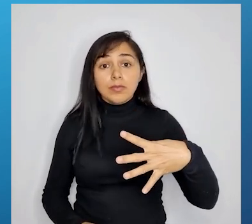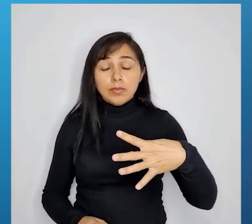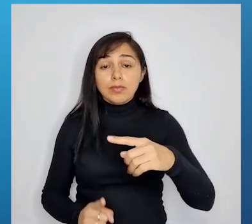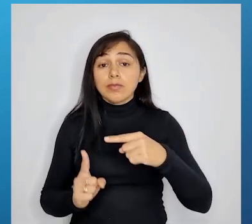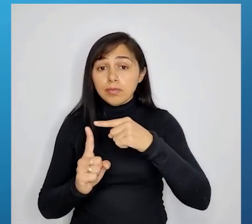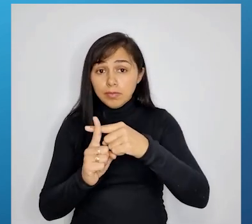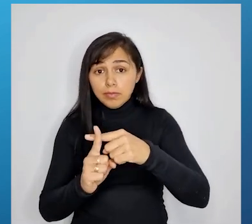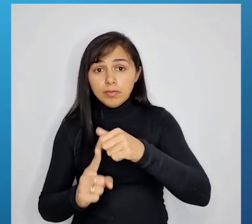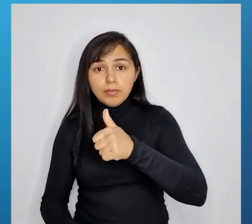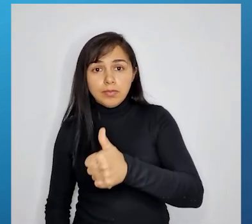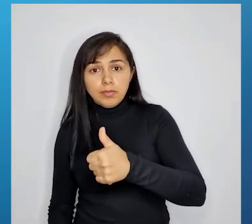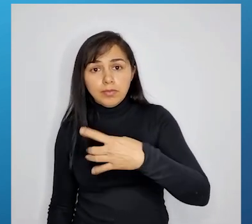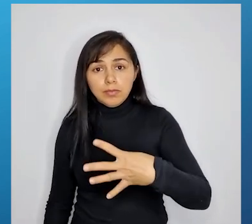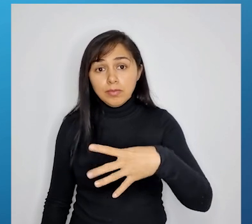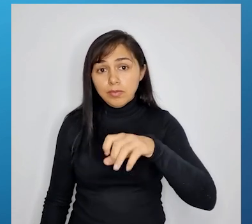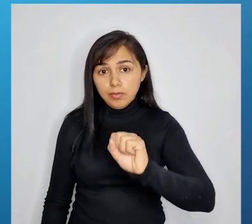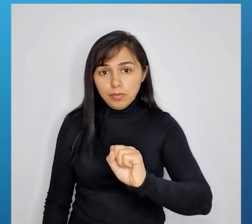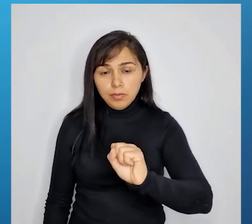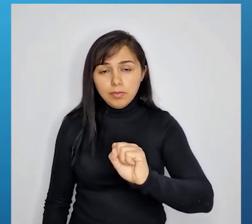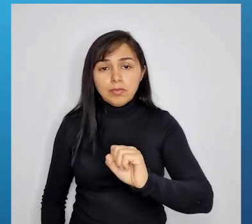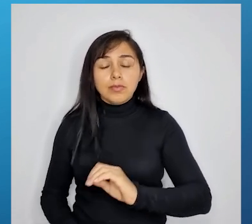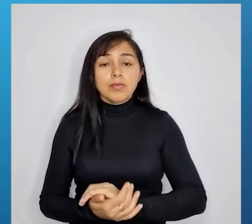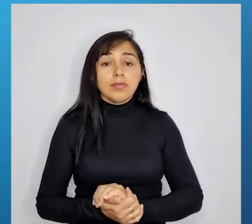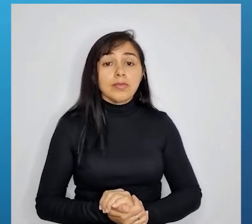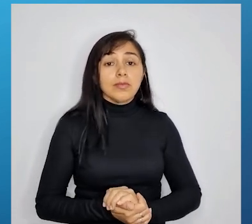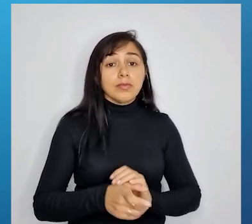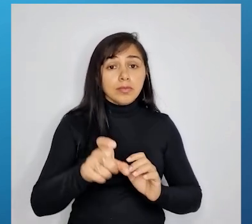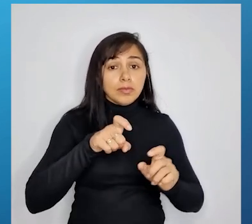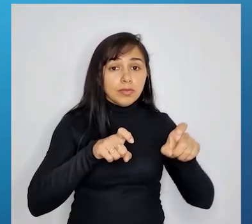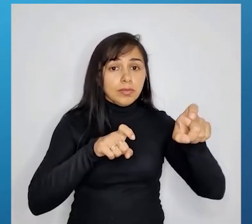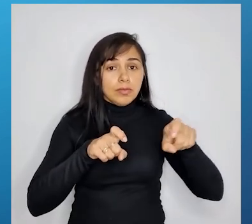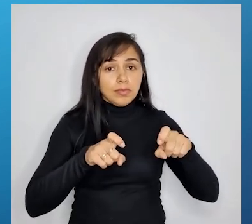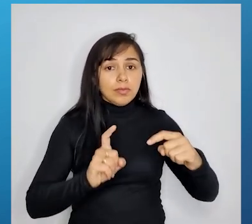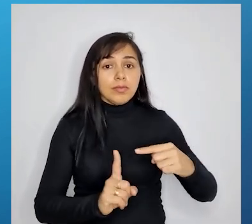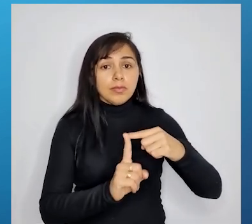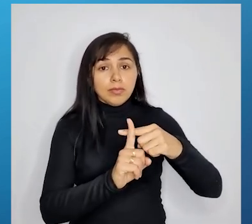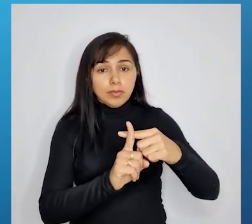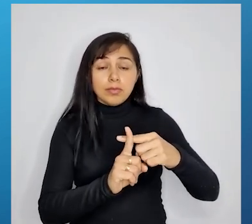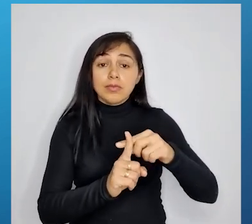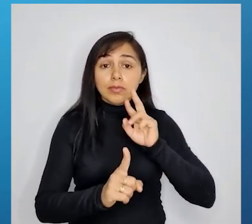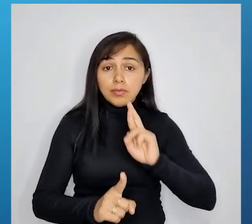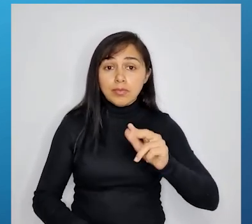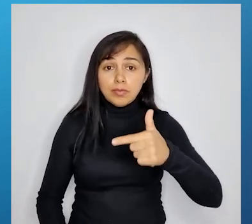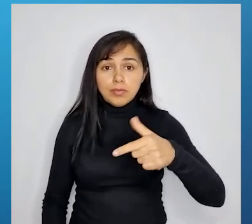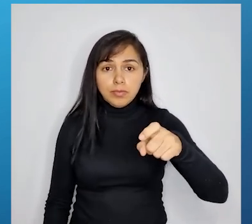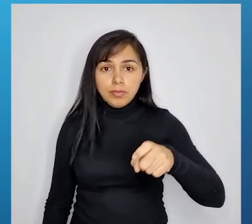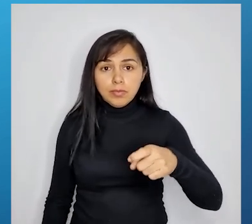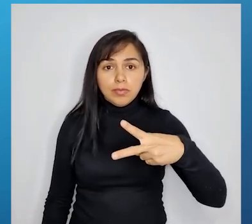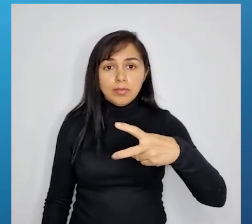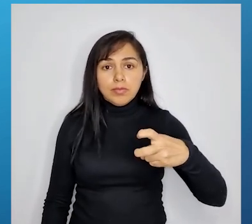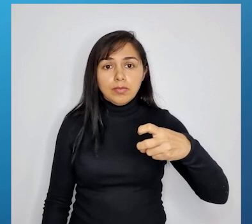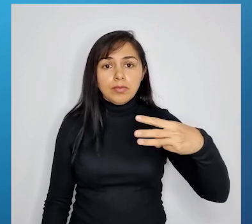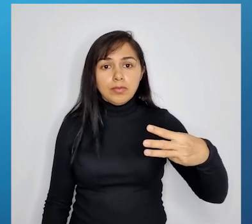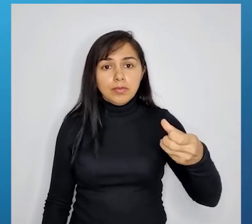148. X mais x, 2x, é igual a